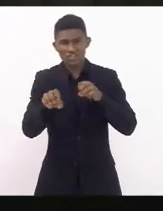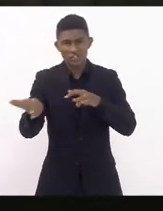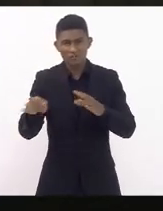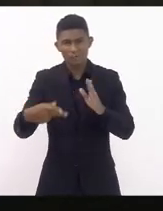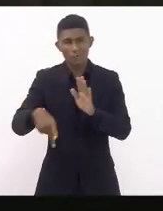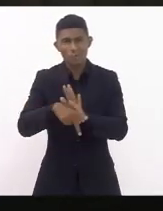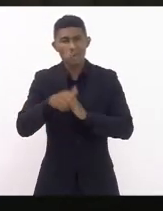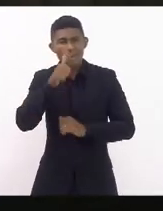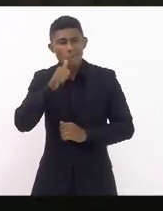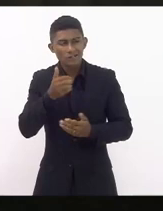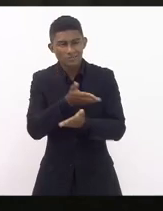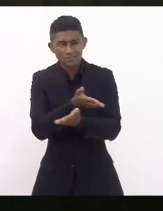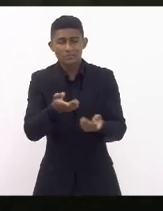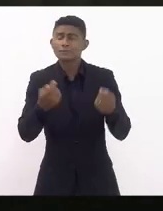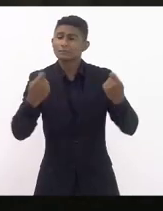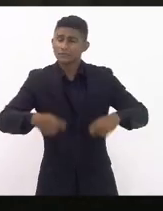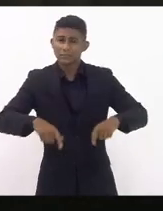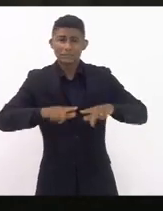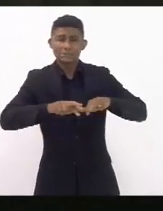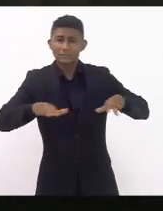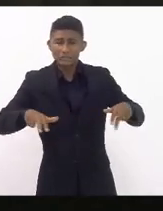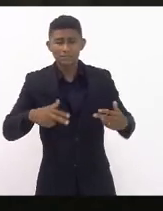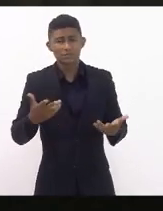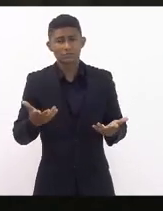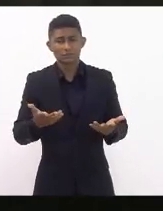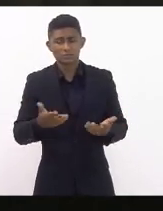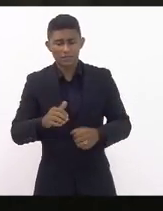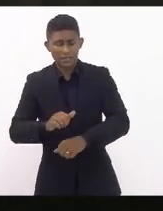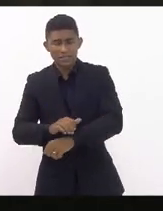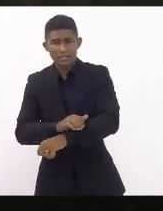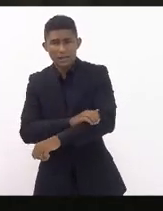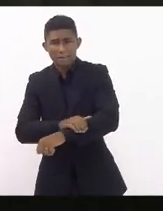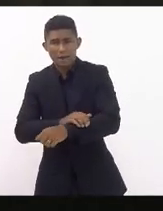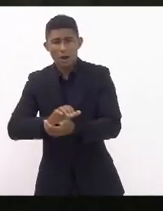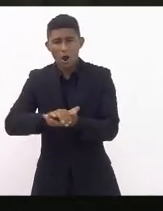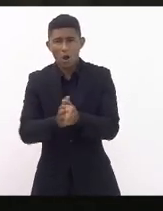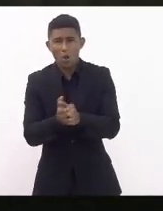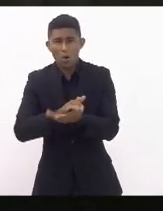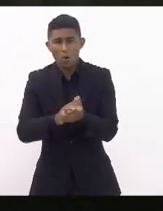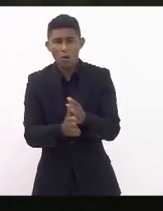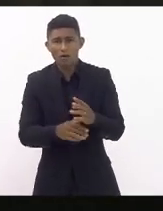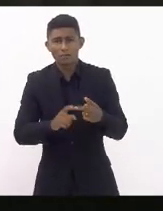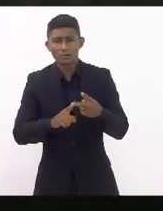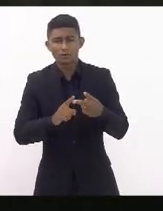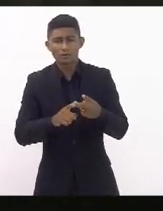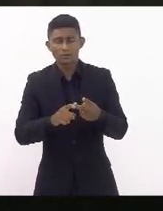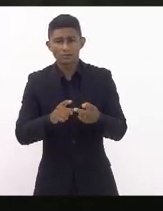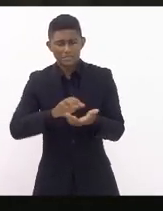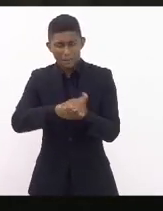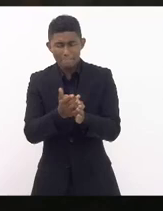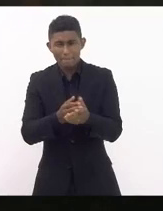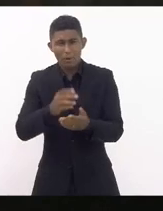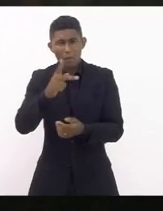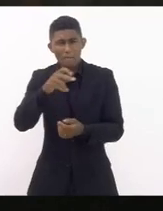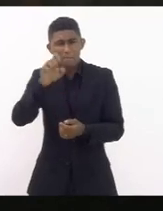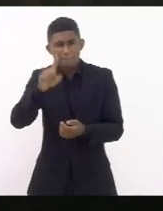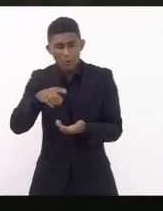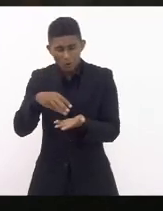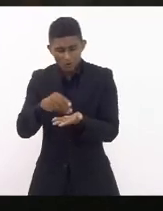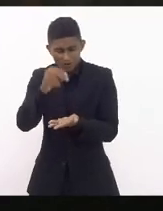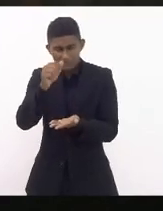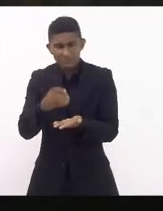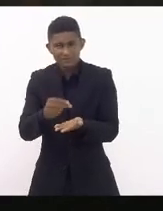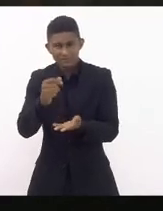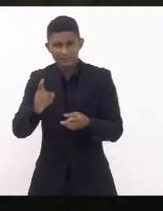precisam de shampoo, precisam de sabonete, precisam de sabão em pó, precisam de